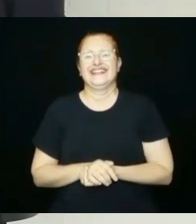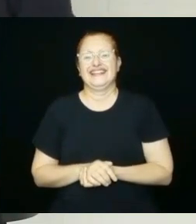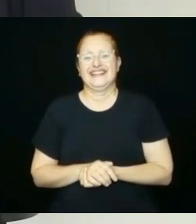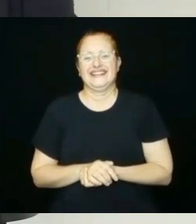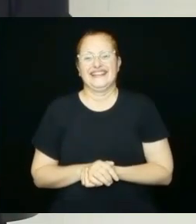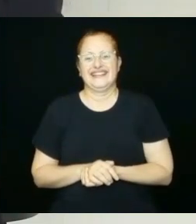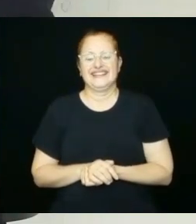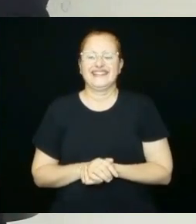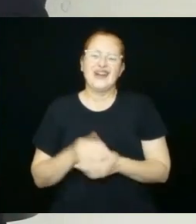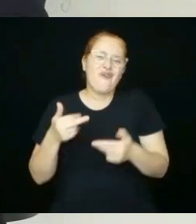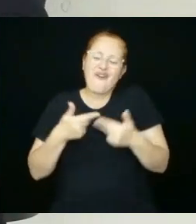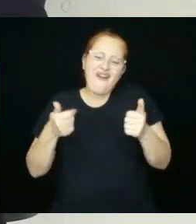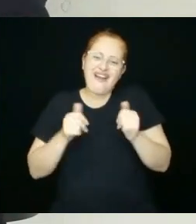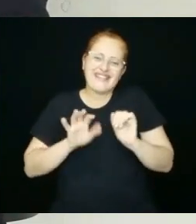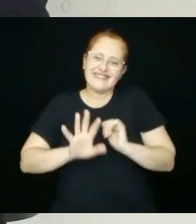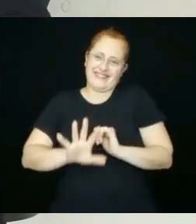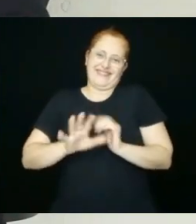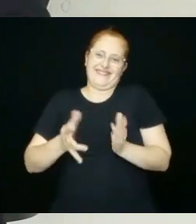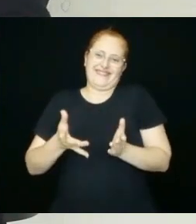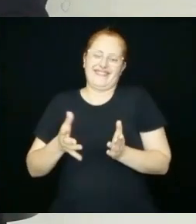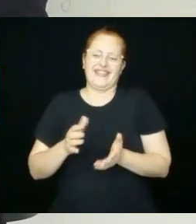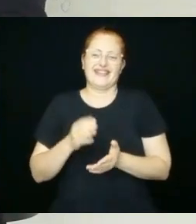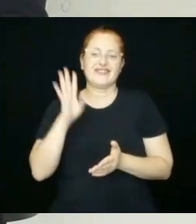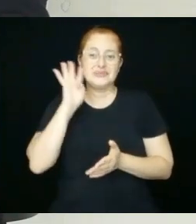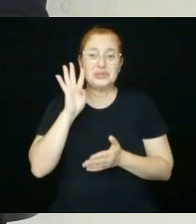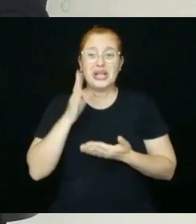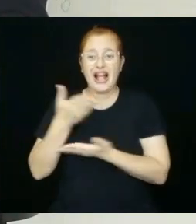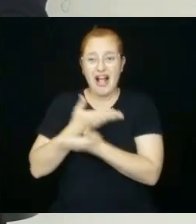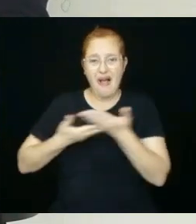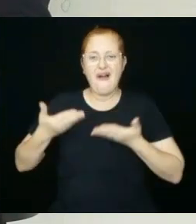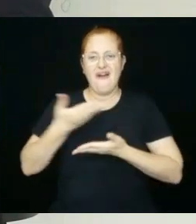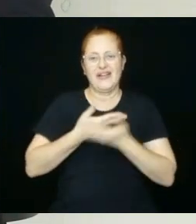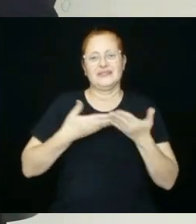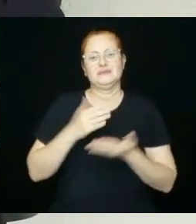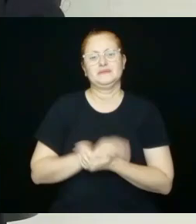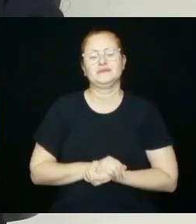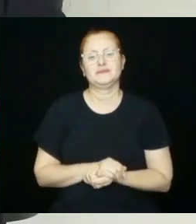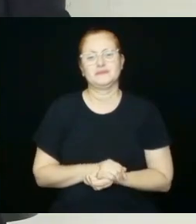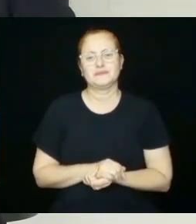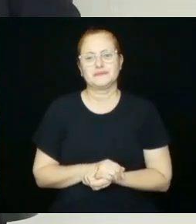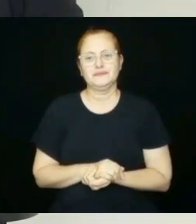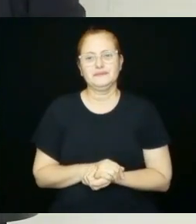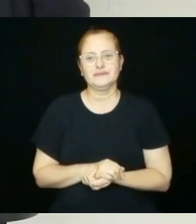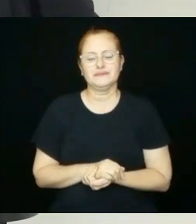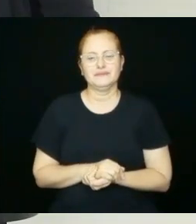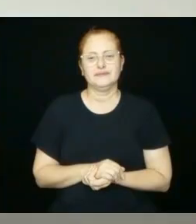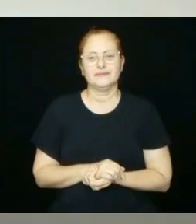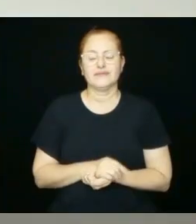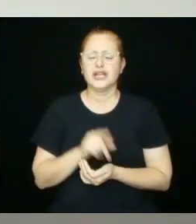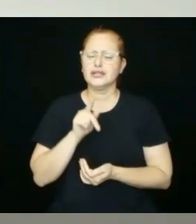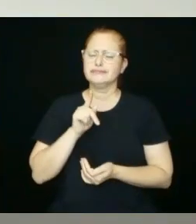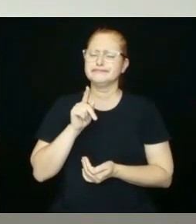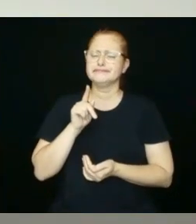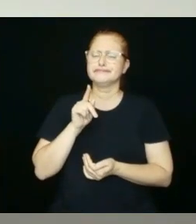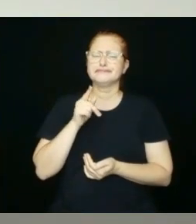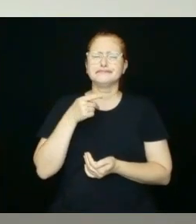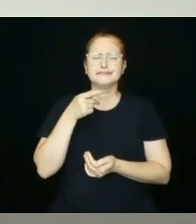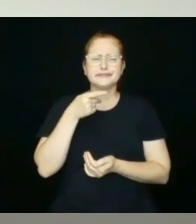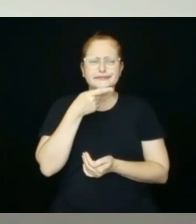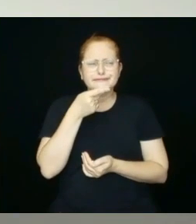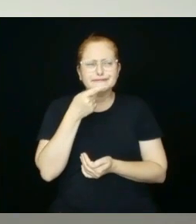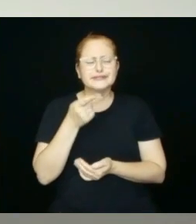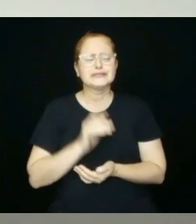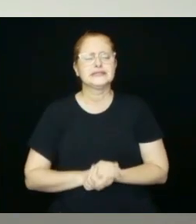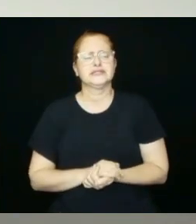com ele, aí essas coisas assim que foi bem legal trocar. Que legal. Agora você estava falando